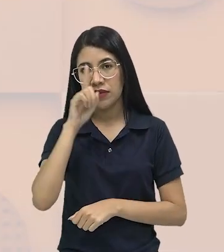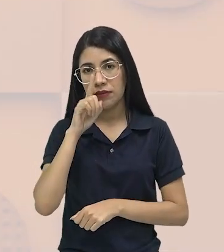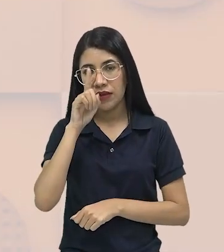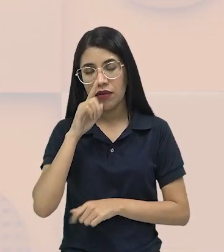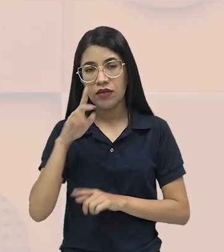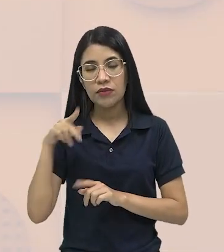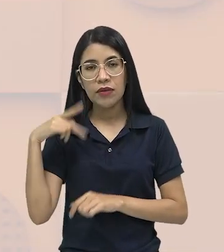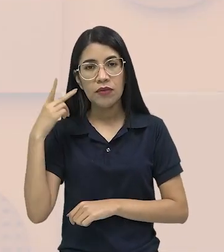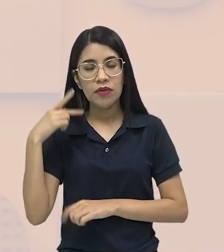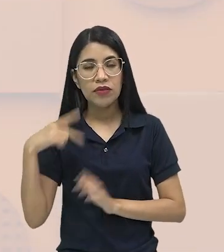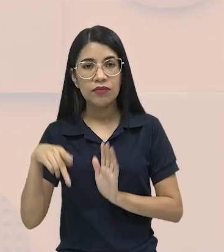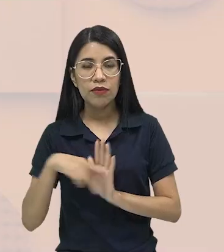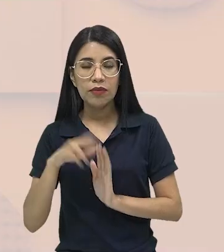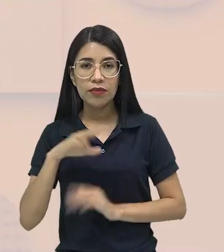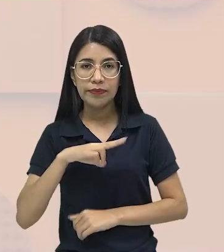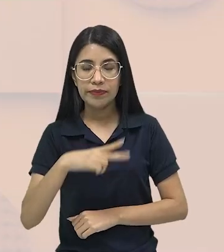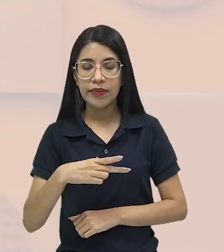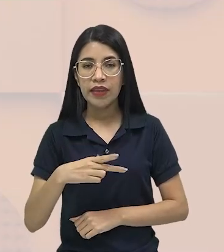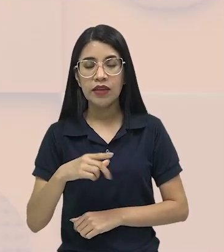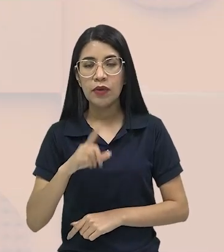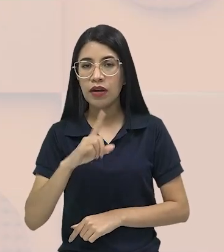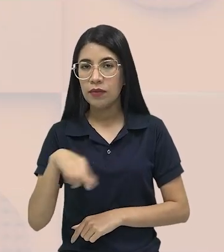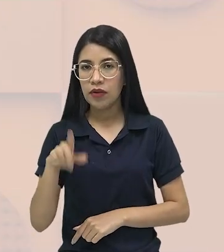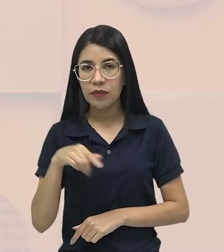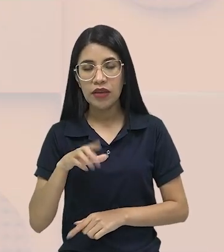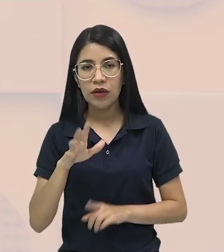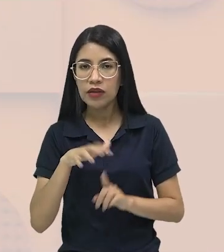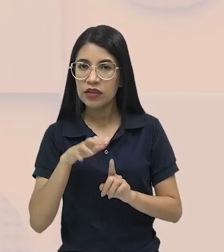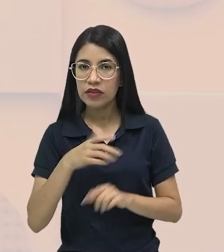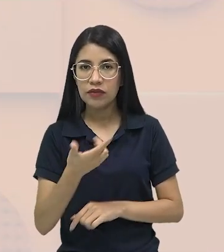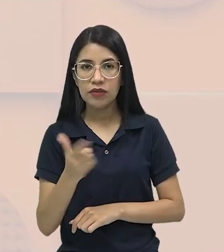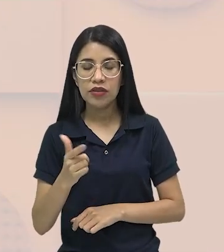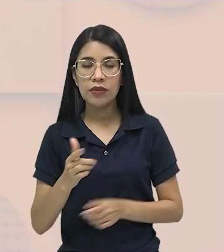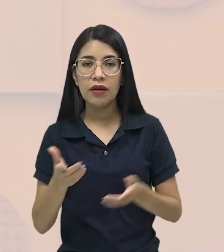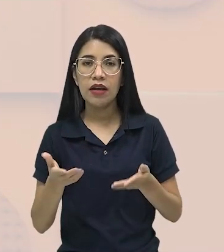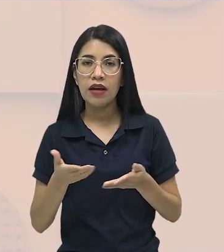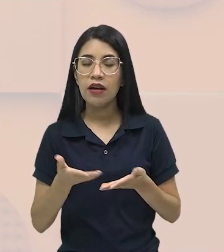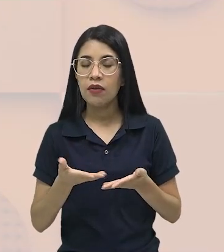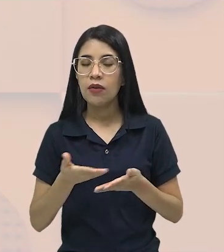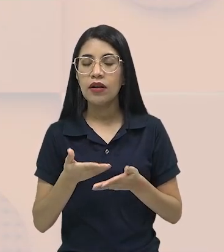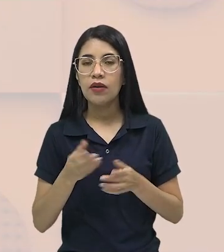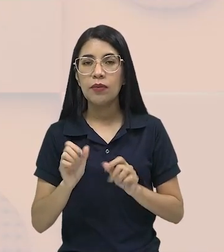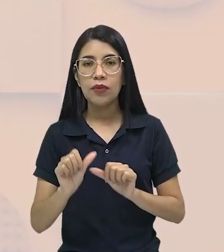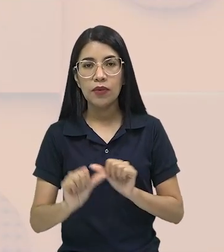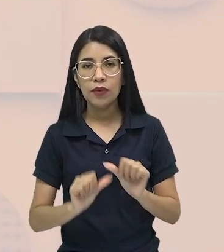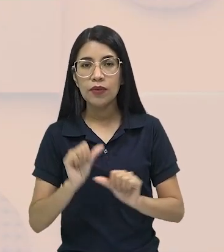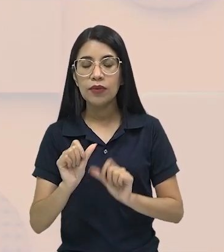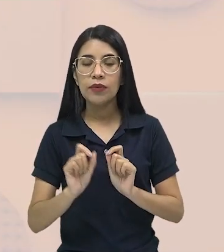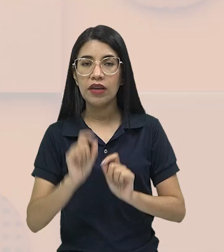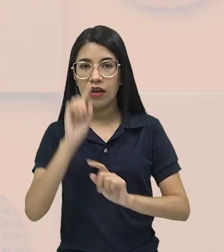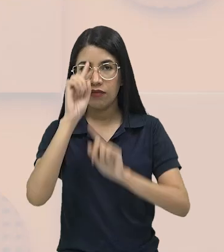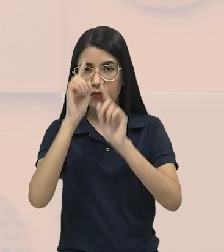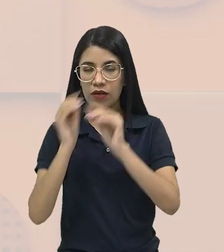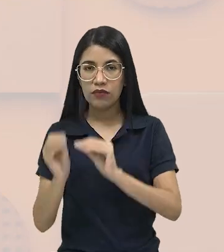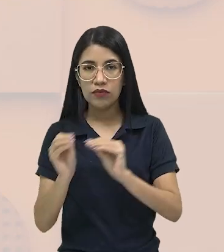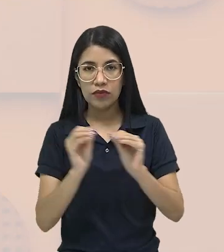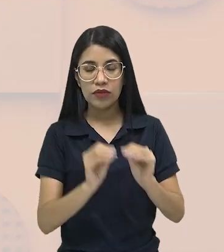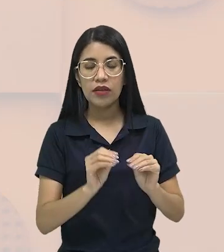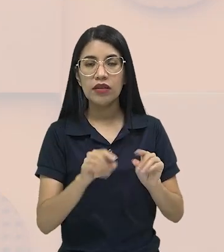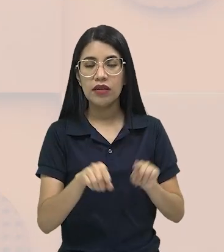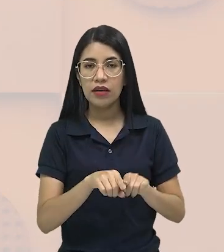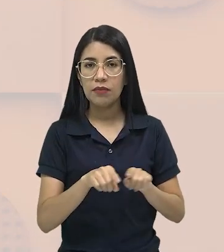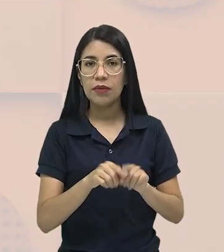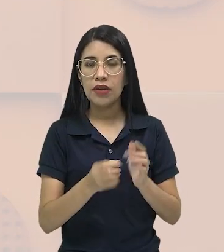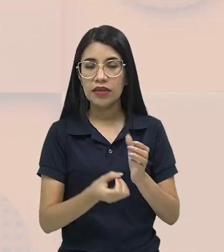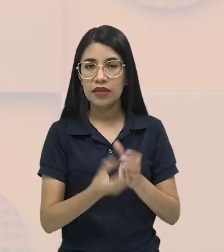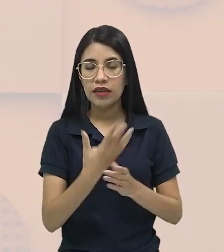política portuguesa. Então, não era incentivado, nós não tínhamos imprensa, né? Então, agora, ele vai trazer a ideia da imprensa régia,